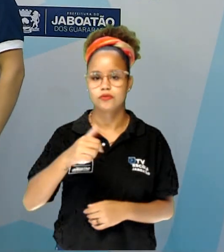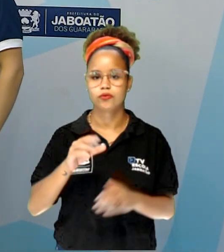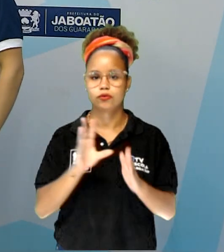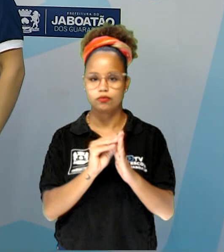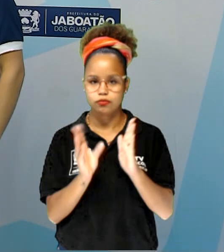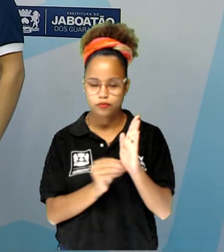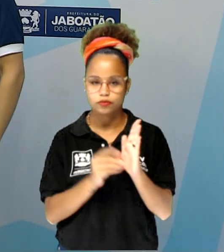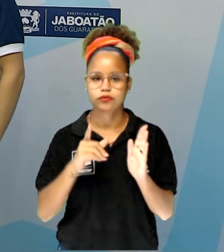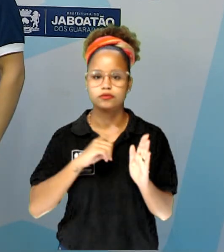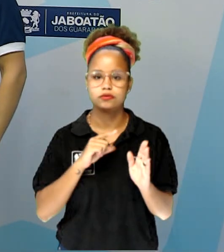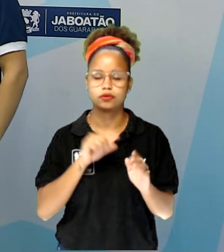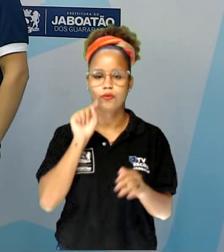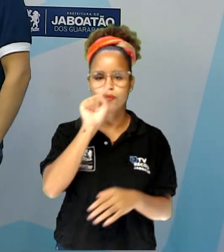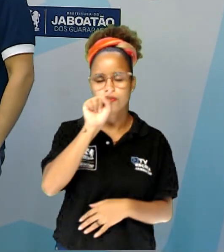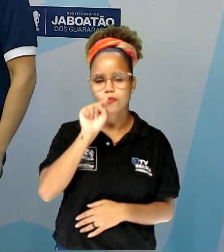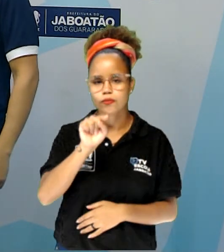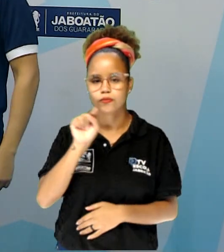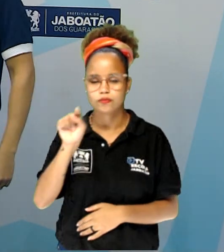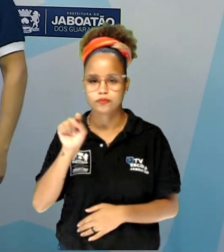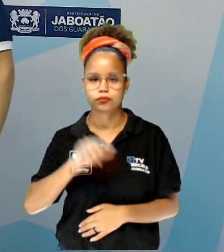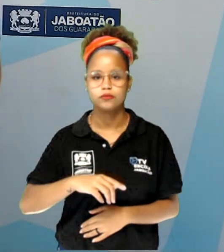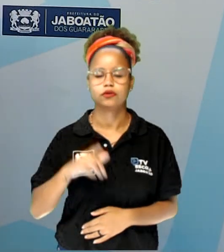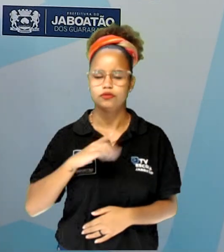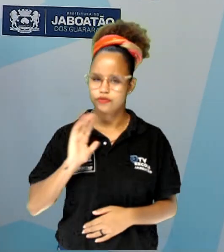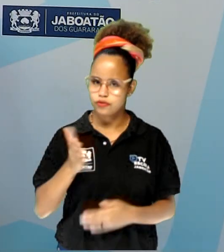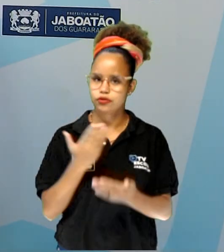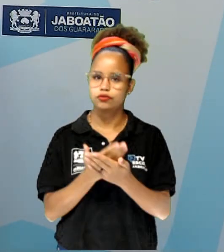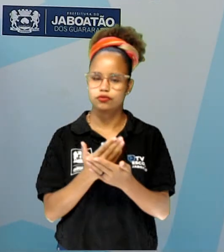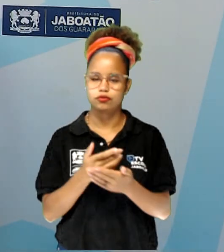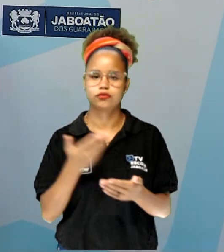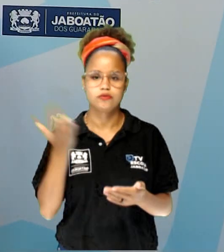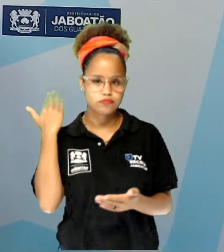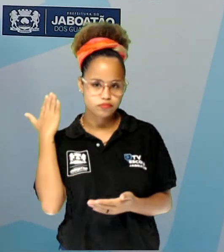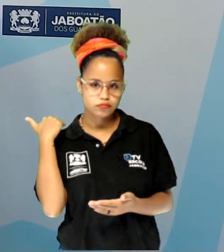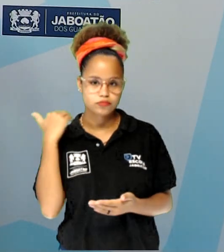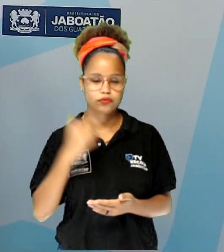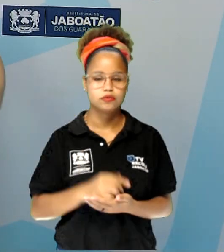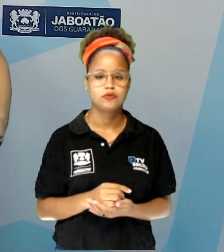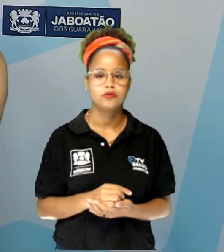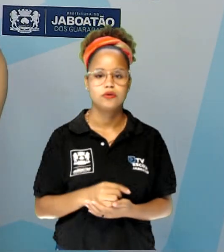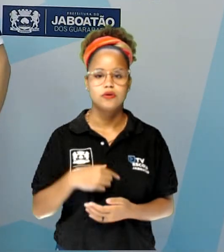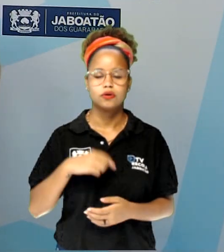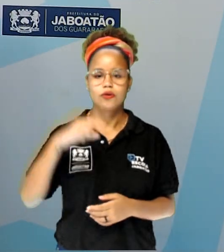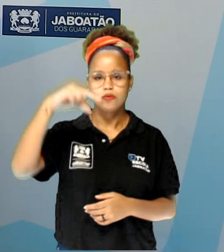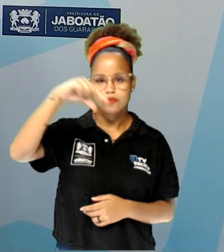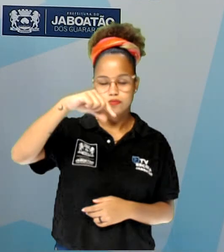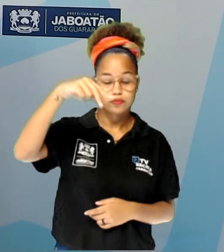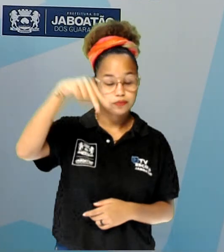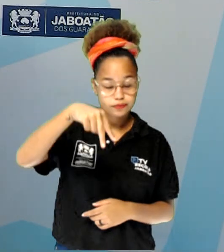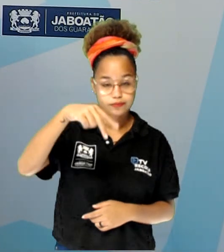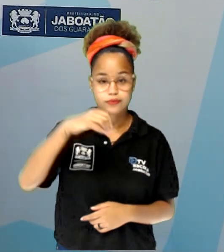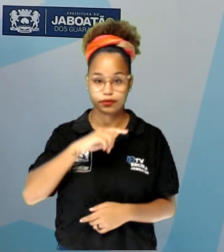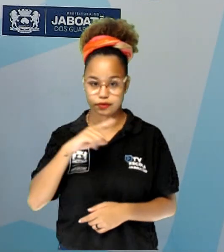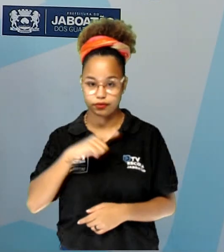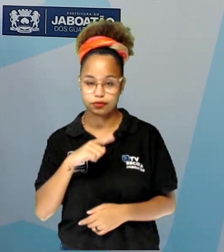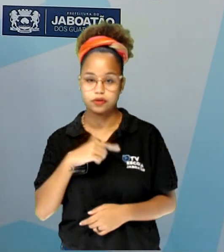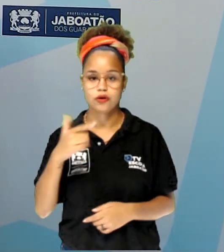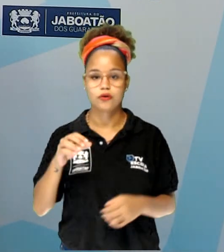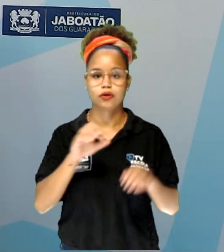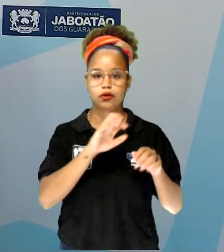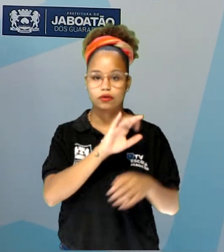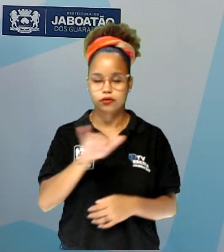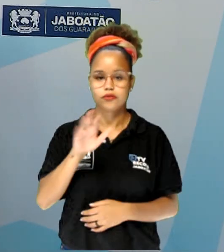de sinais de pontuação. Trabalhamos na última aula a acentuação gráfica, novo acordo ortográfico e hoje a gente vai ver